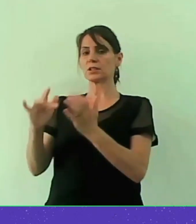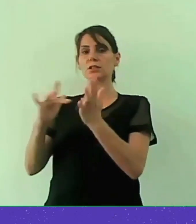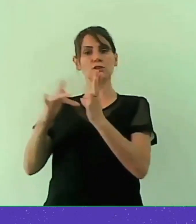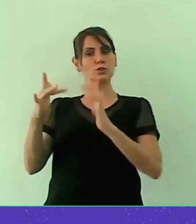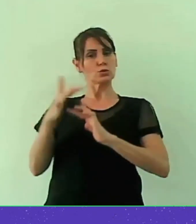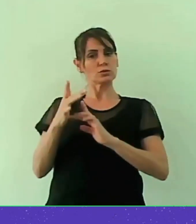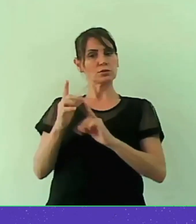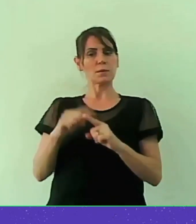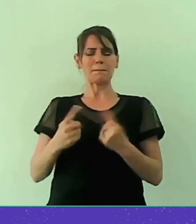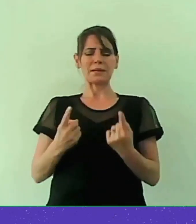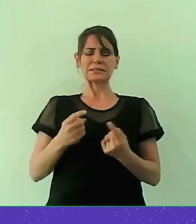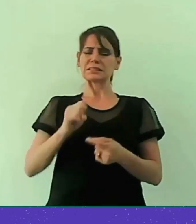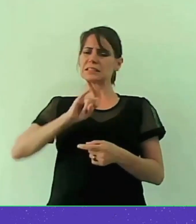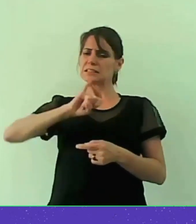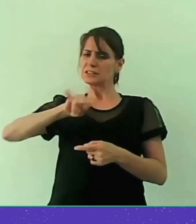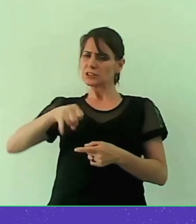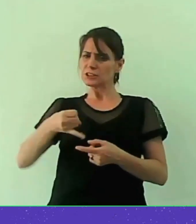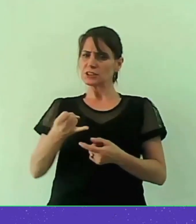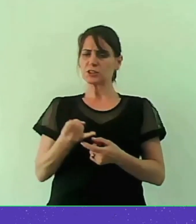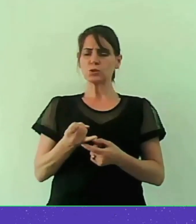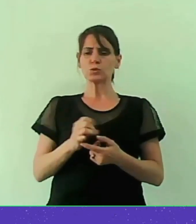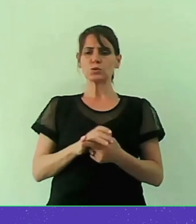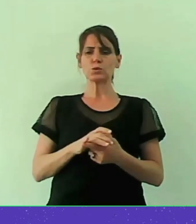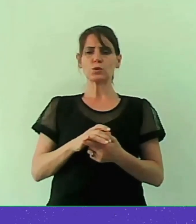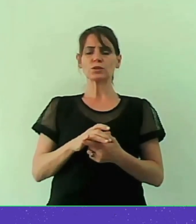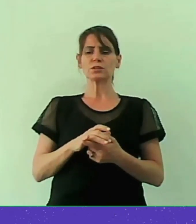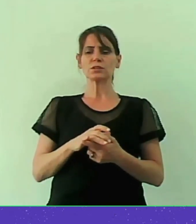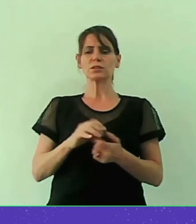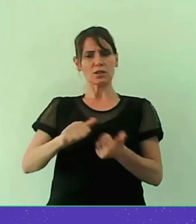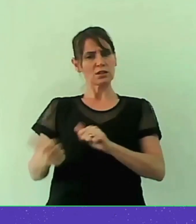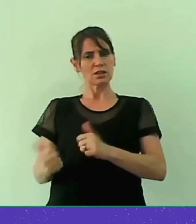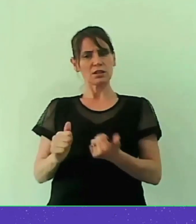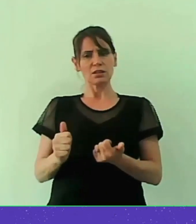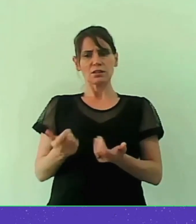Irmãos, toda a história da economia de Deus, toda a história da Bíblia,